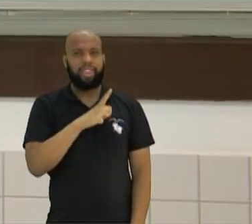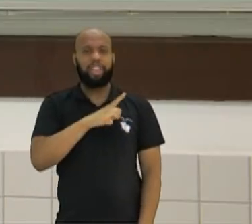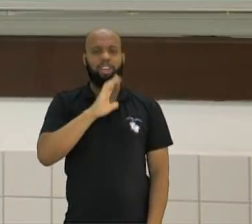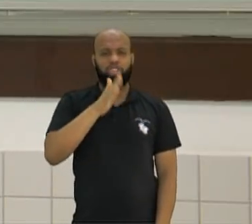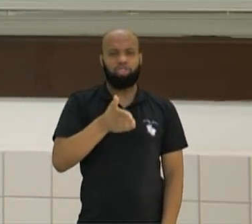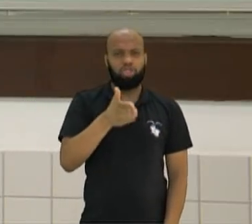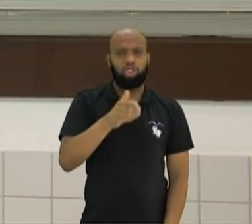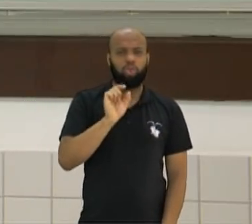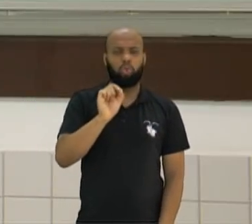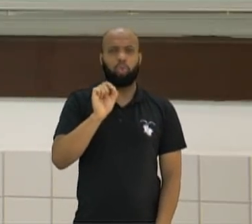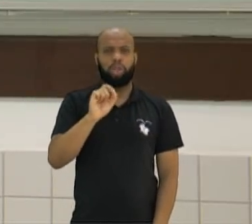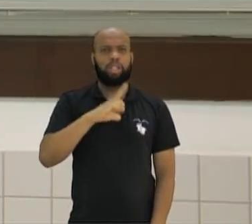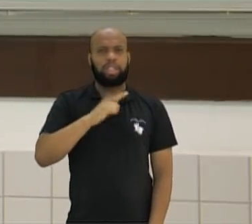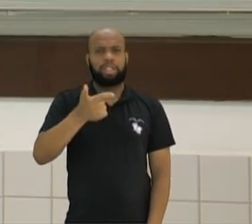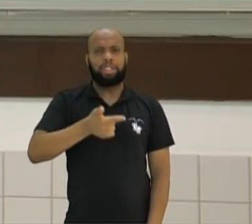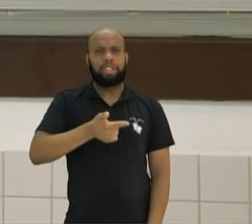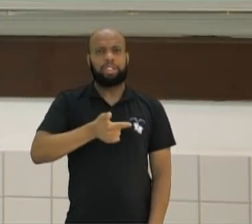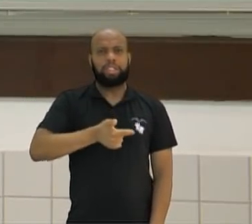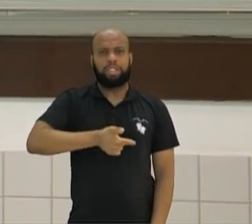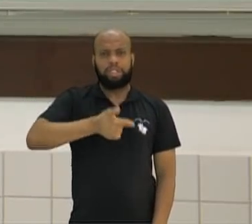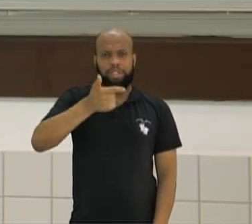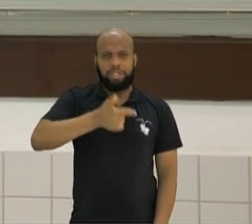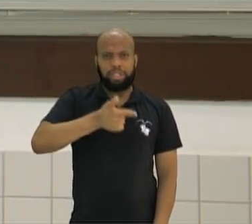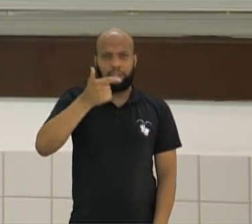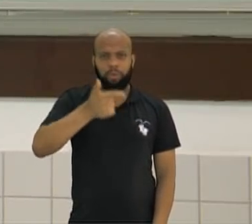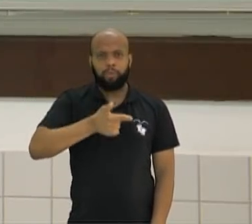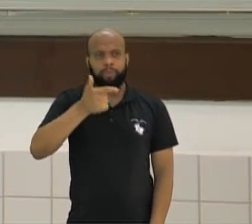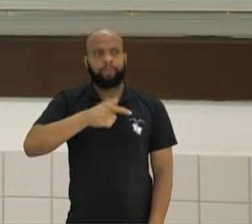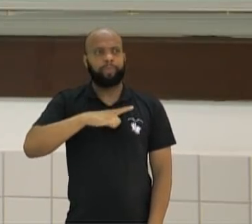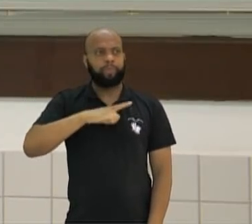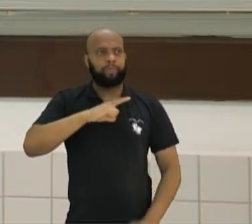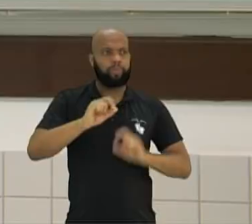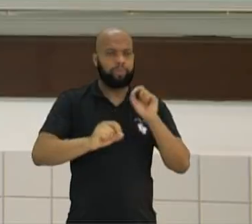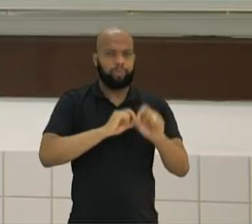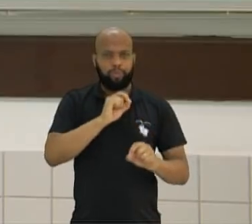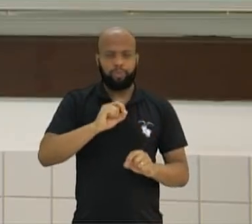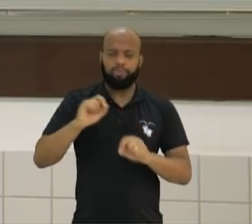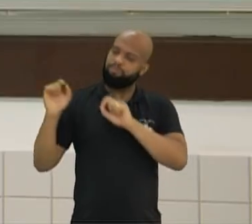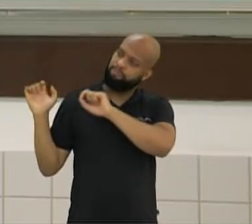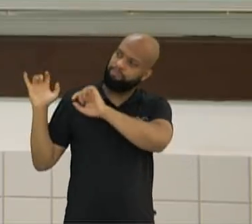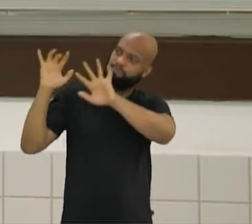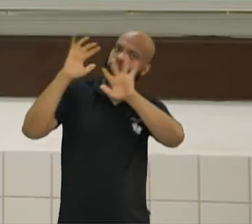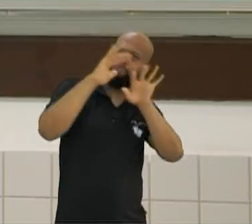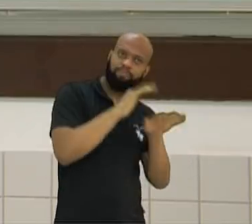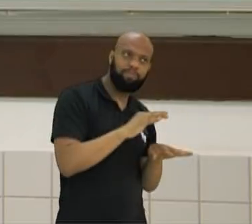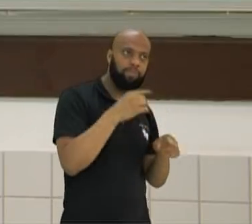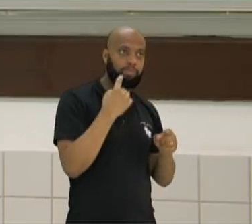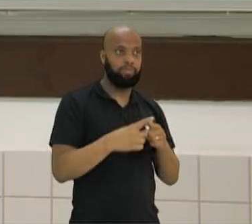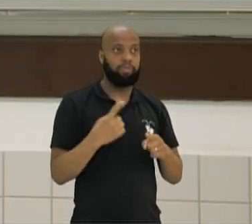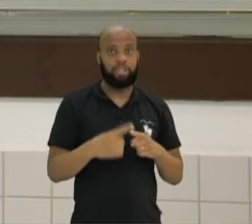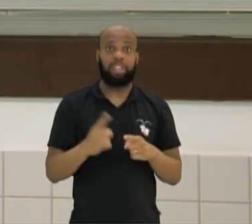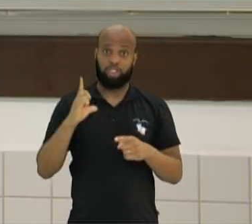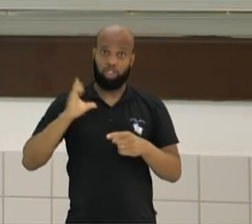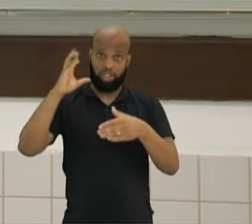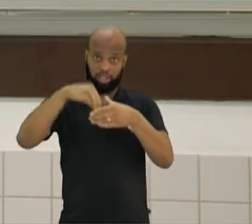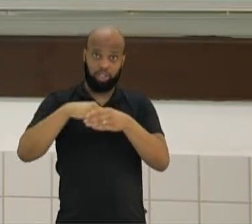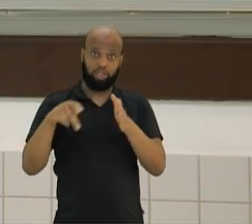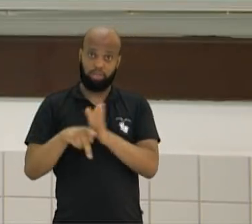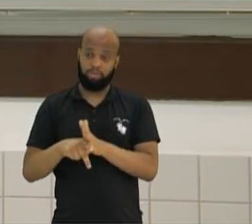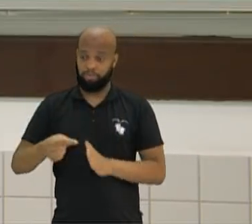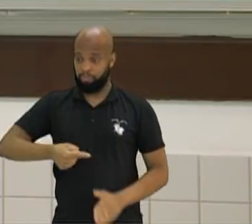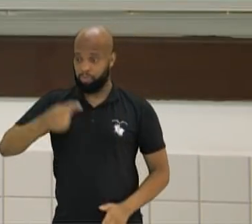segundo, como diz o outro, a primeira, segunda expedição ali, que não foi a do Cabral, apesar que a do Cabral também teve os